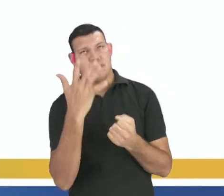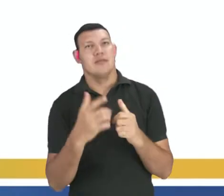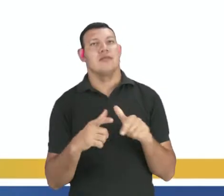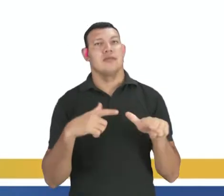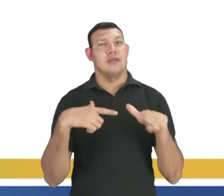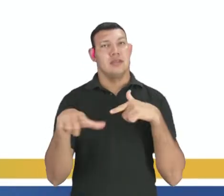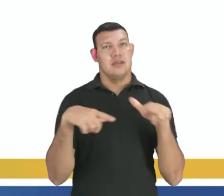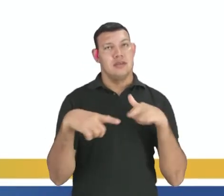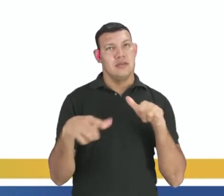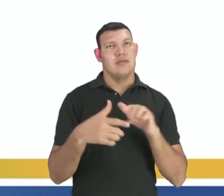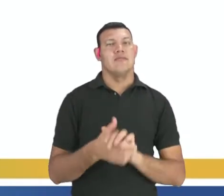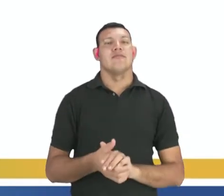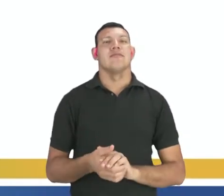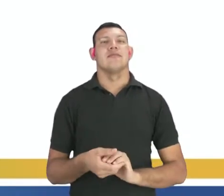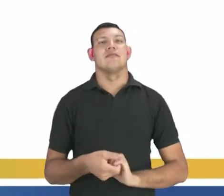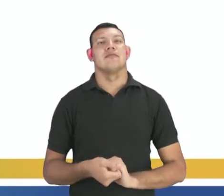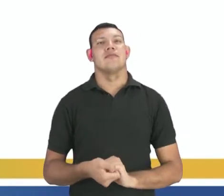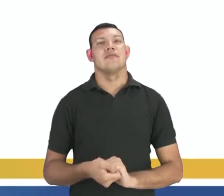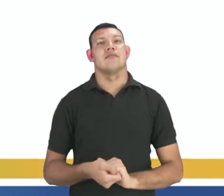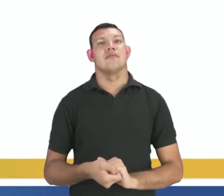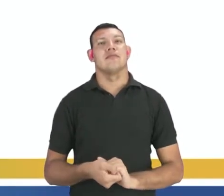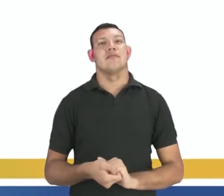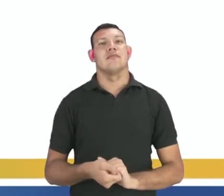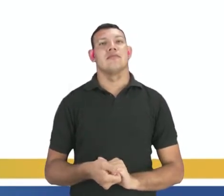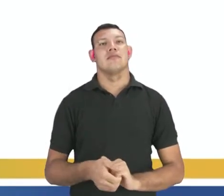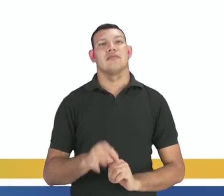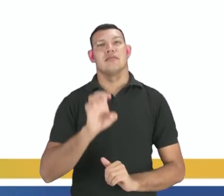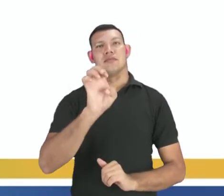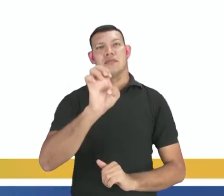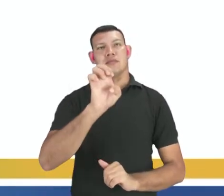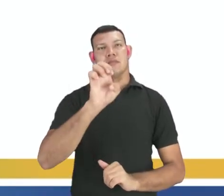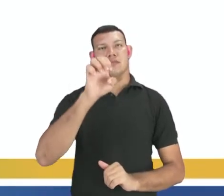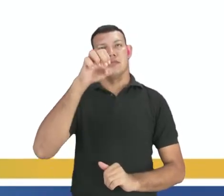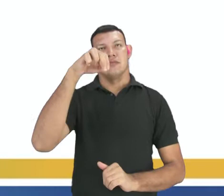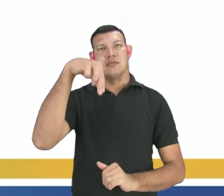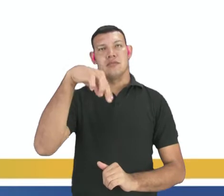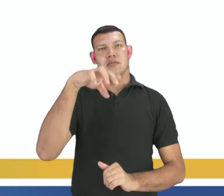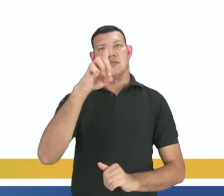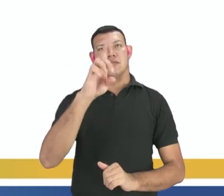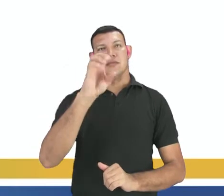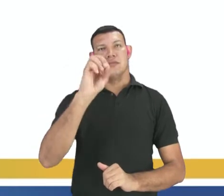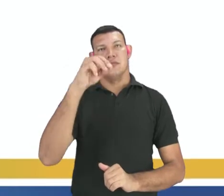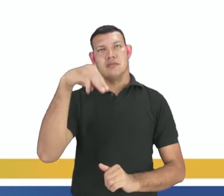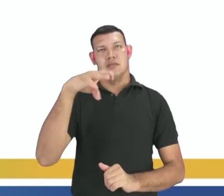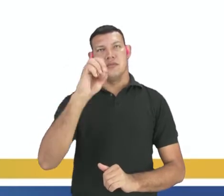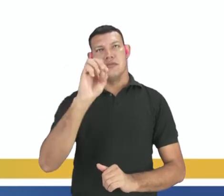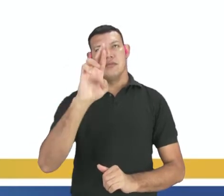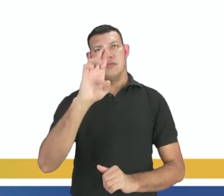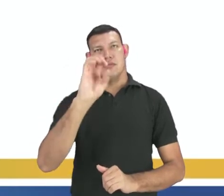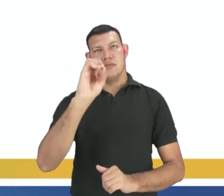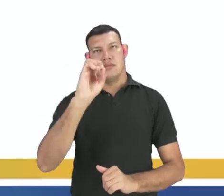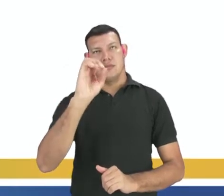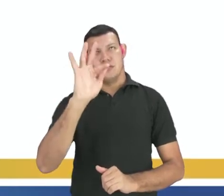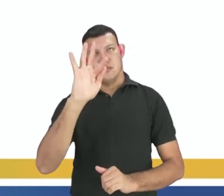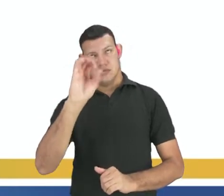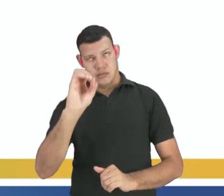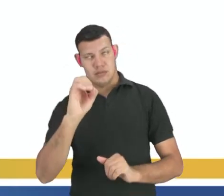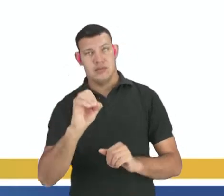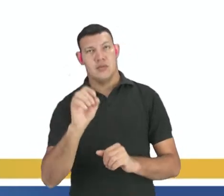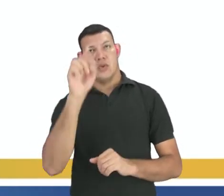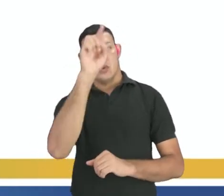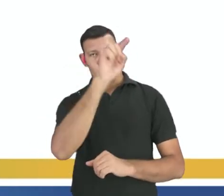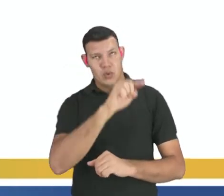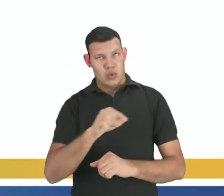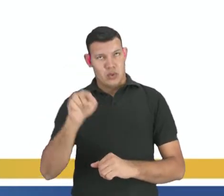de potência. E nós temos o endomorfo. O formato do corpo passa a ser mais arredondado,